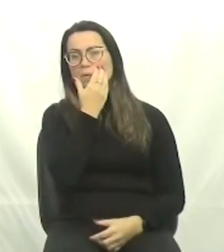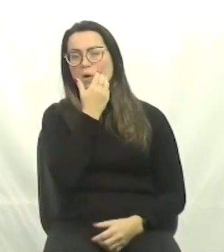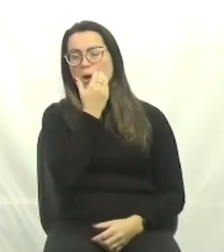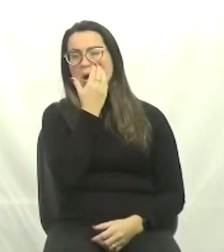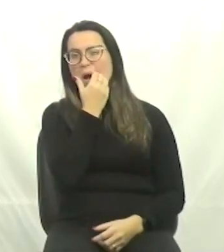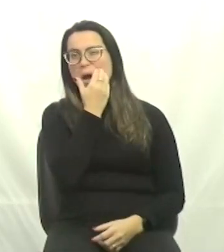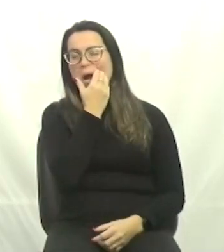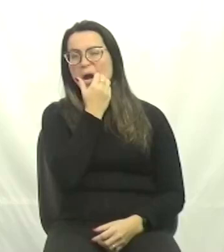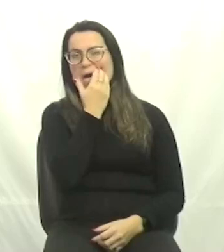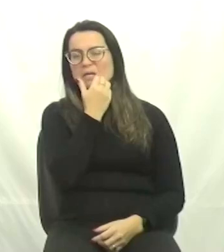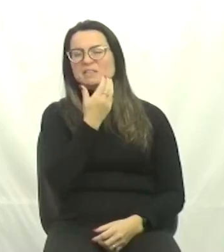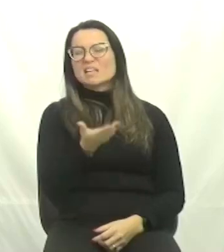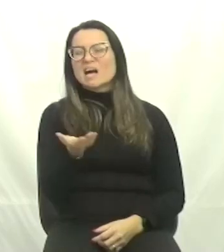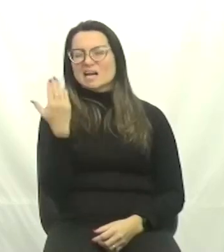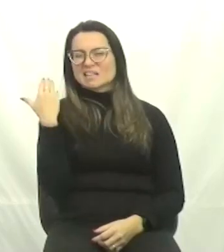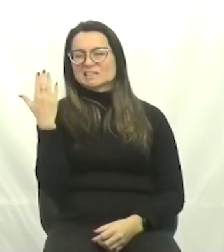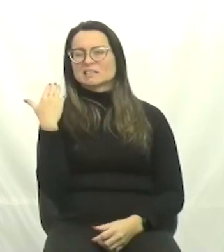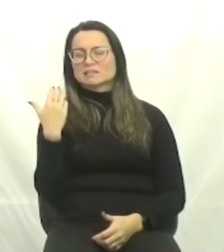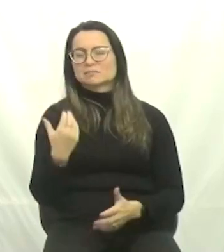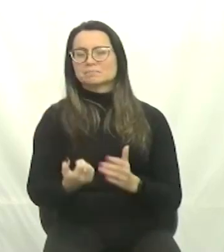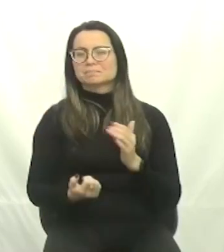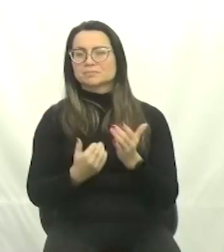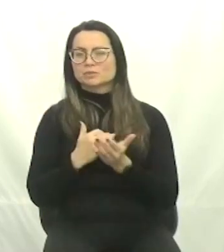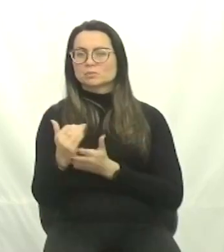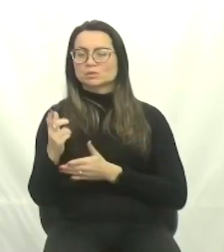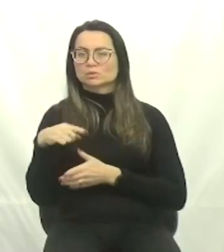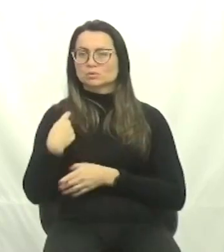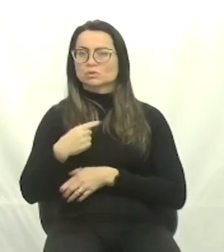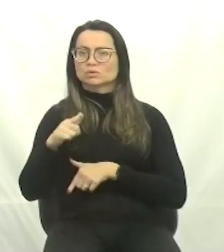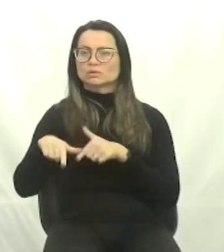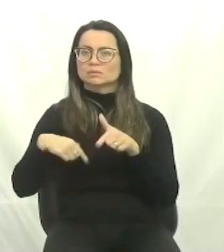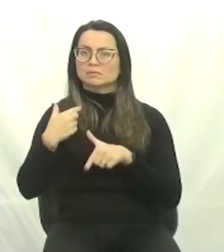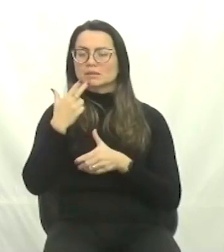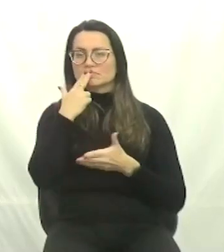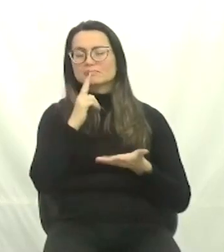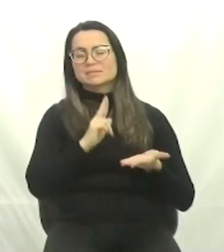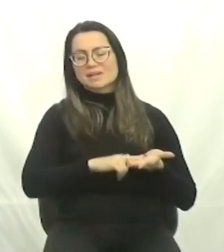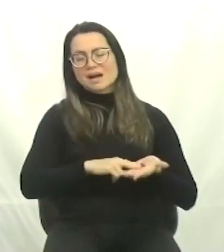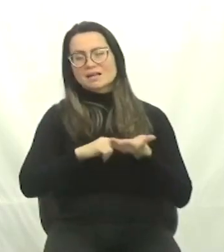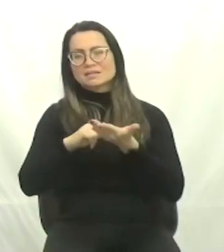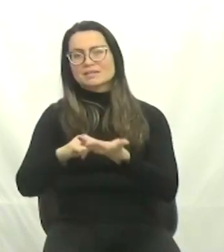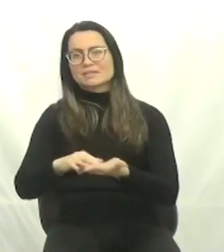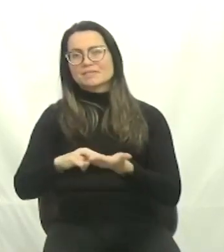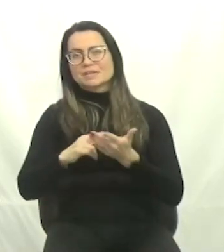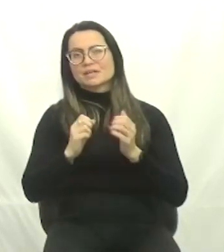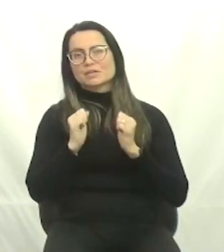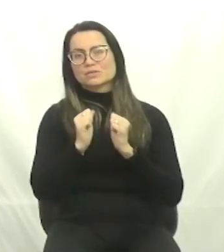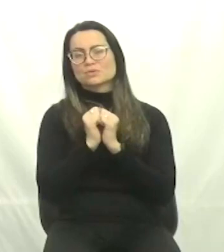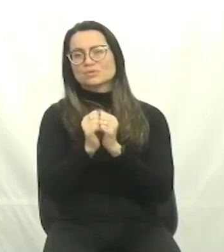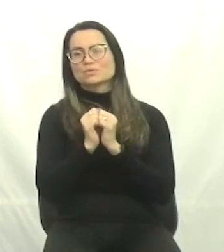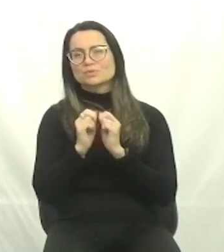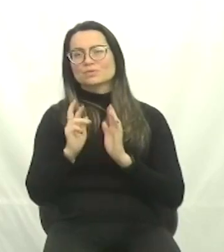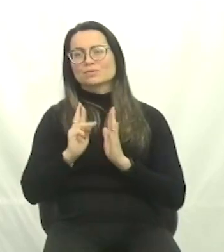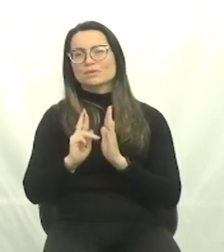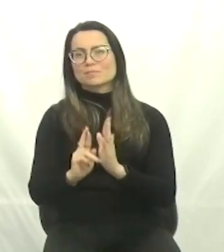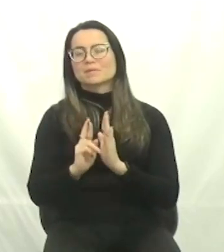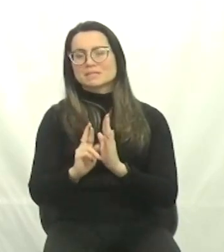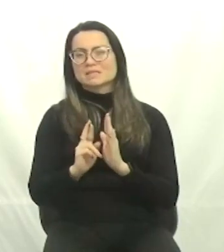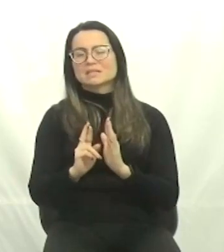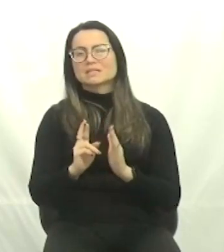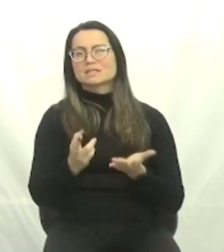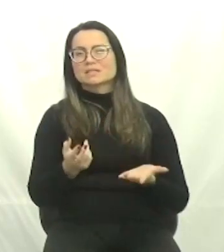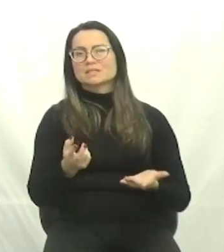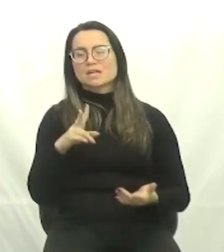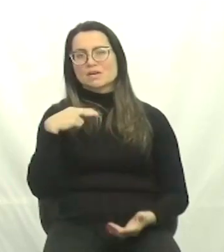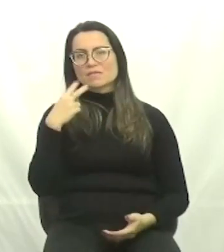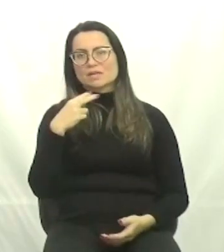em 2021, eu levei uma carta junto com representantes dos estagiários, enquanto o vereador